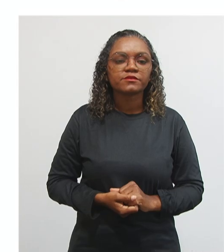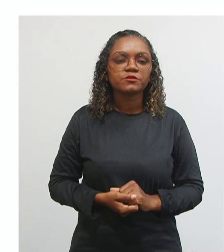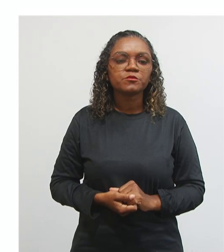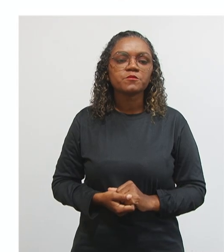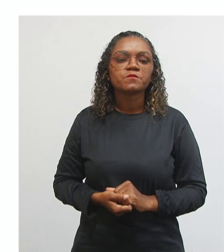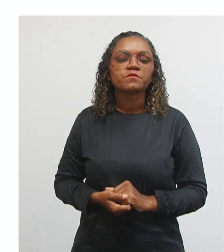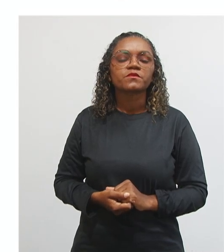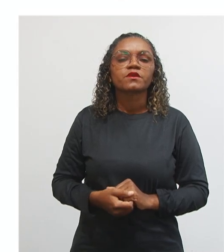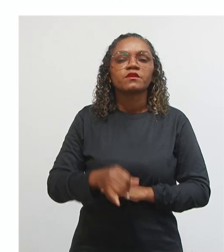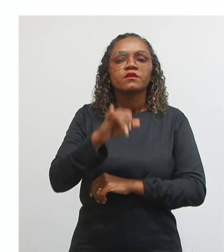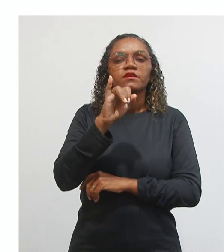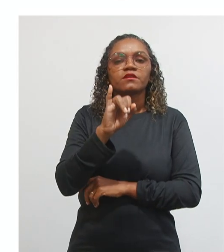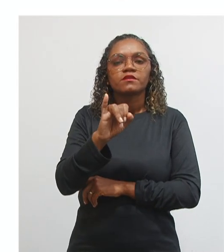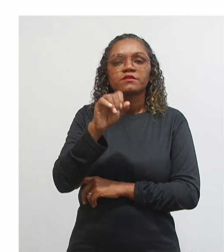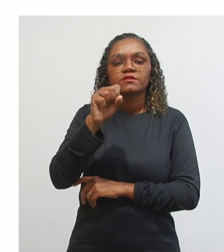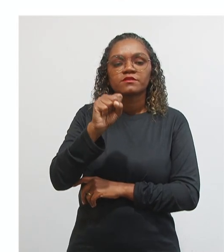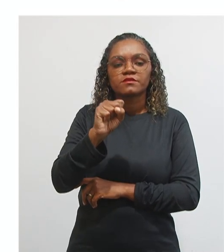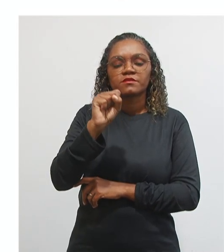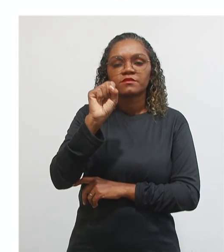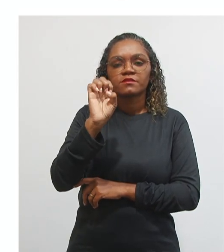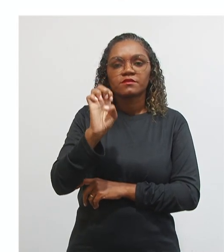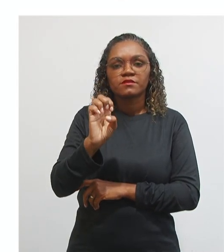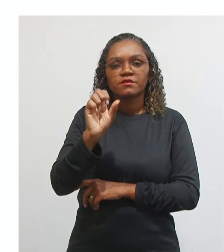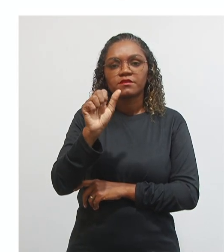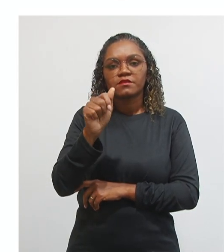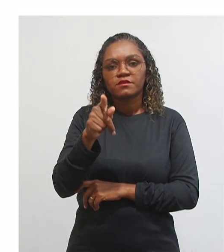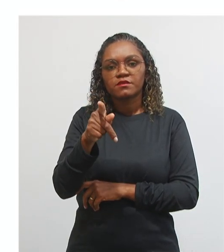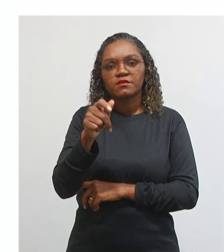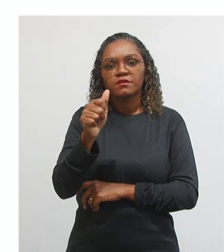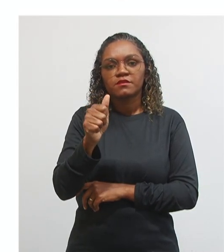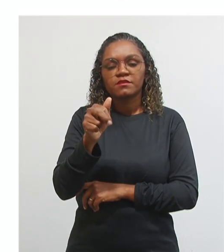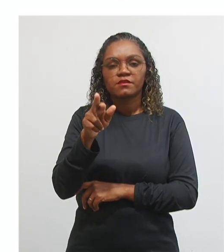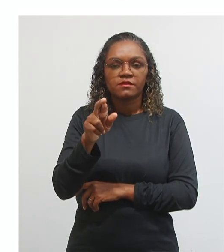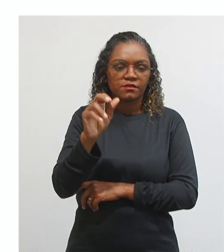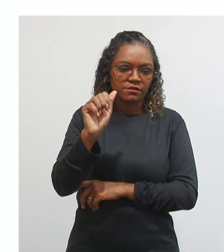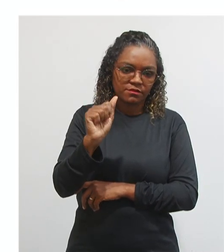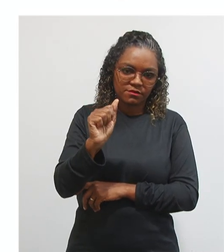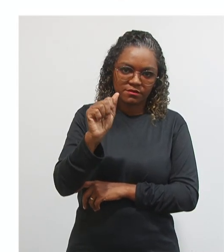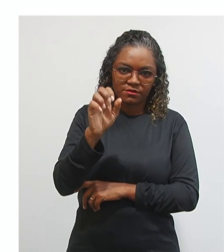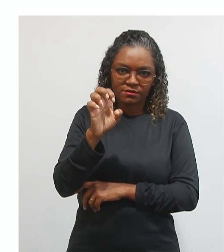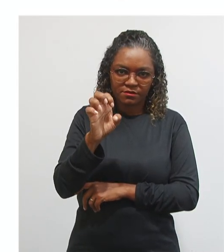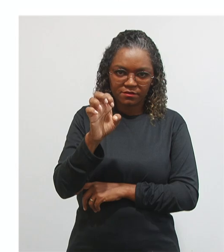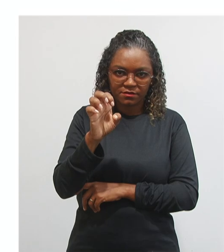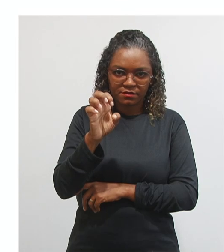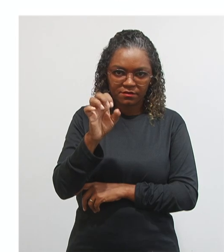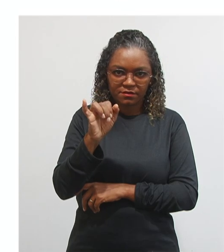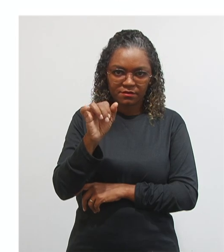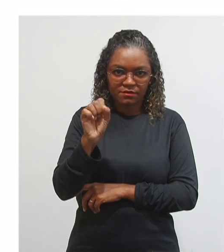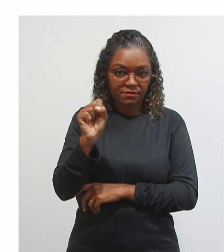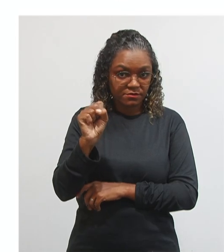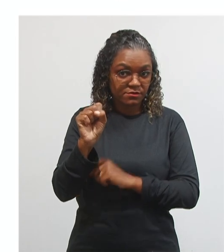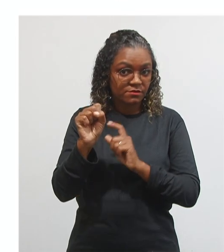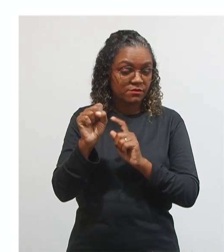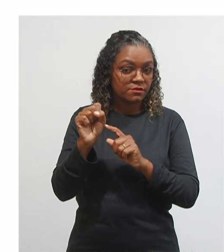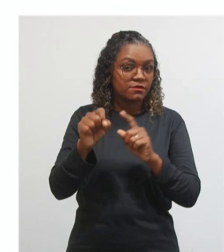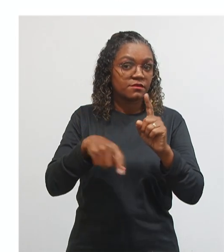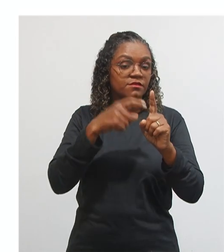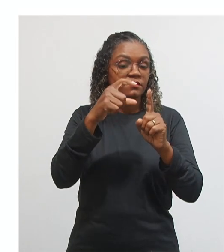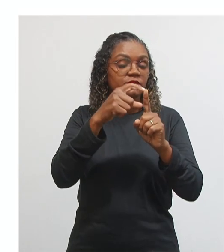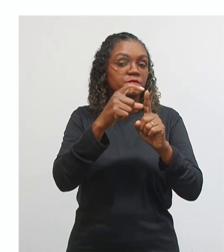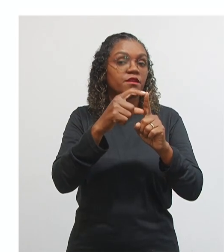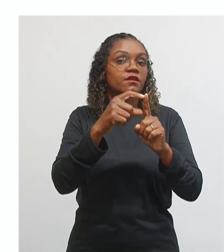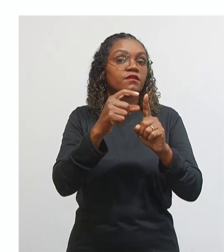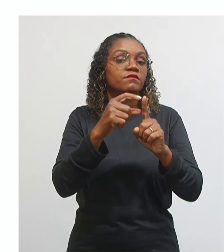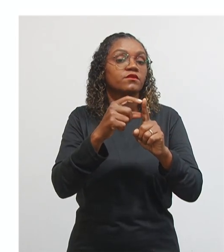Eles também são inseparáveis, ou seja, a produção e o consumo de um serviço, eles são simultâneos. No momento que eu estou sendo atendida por